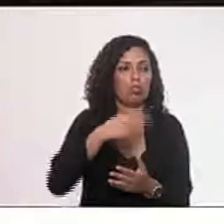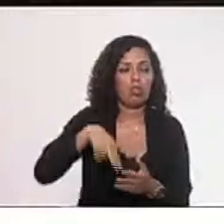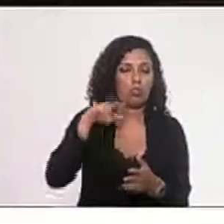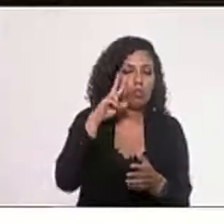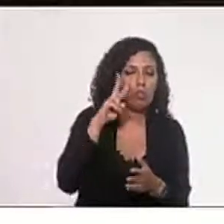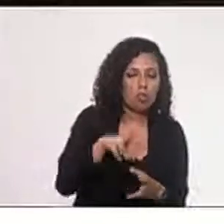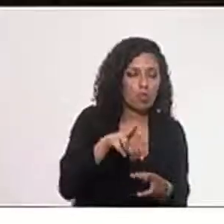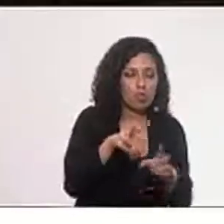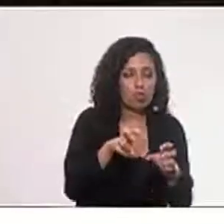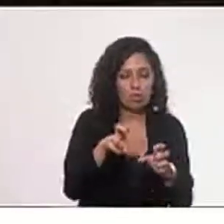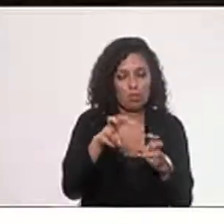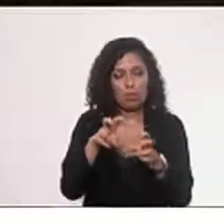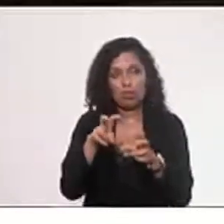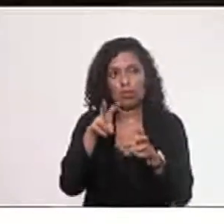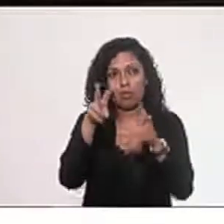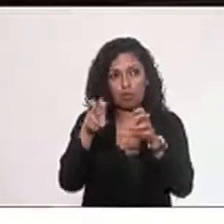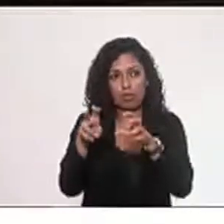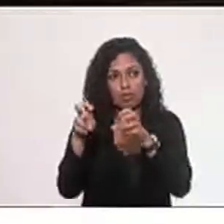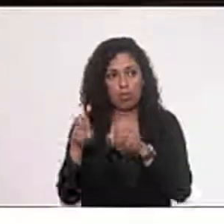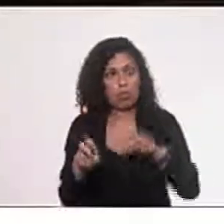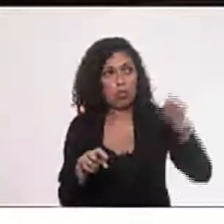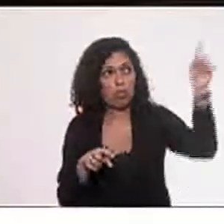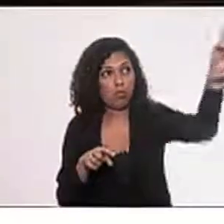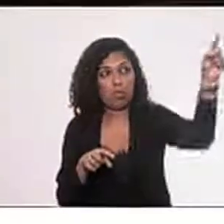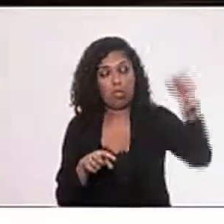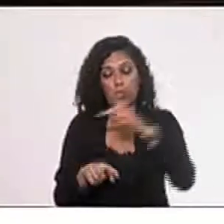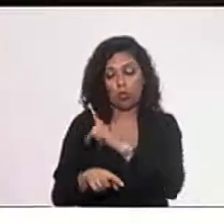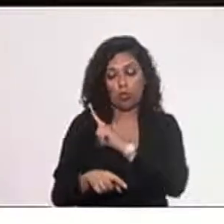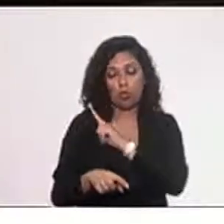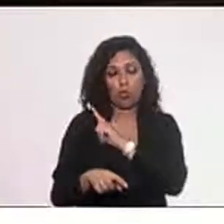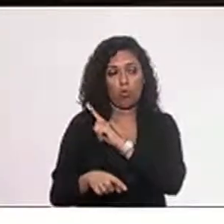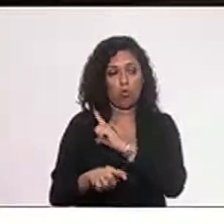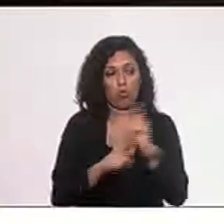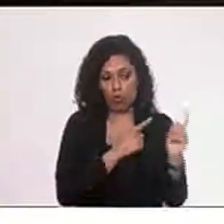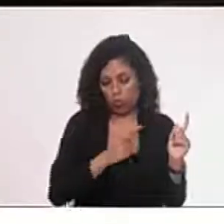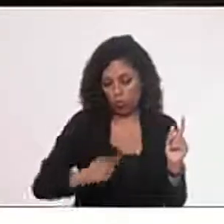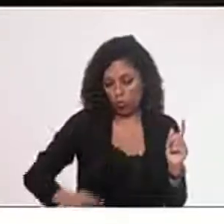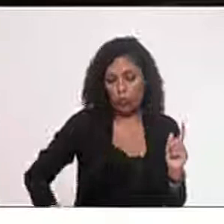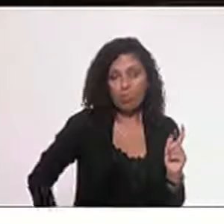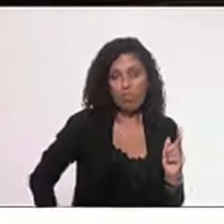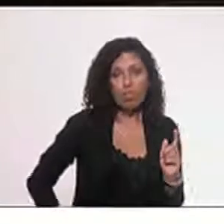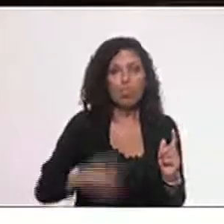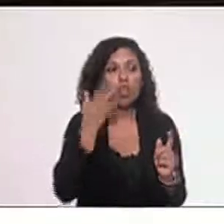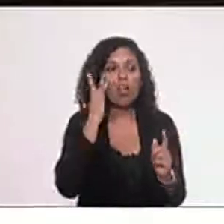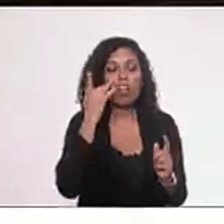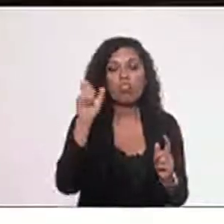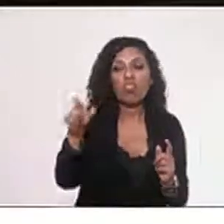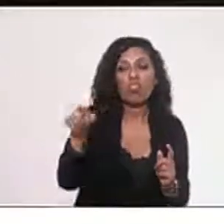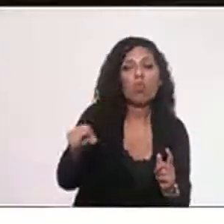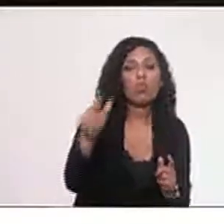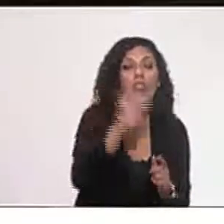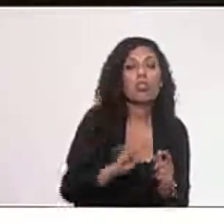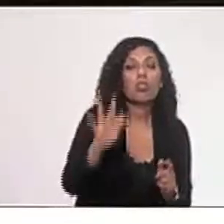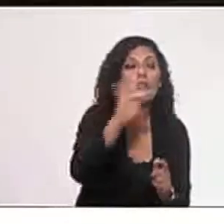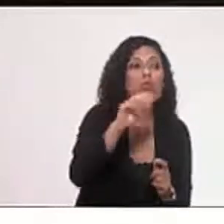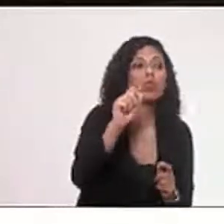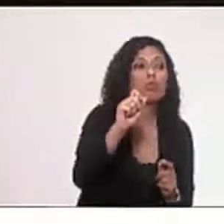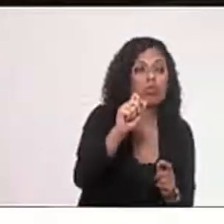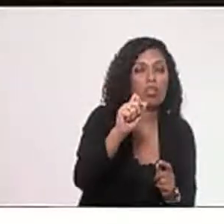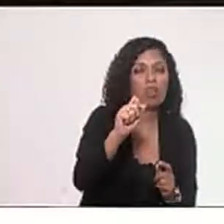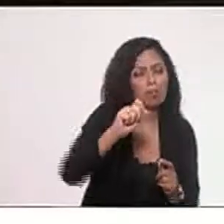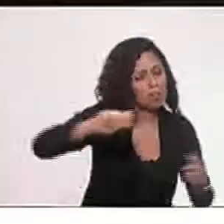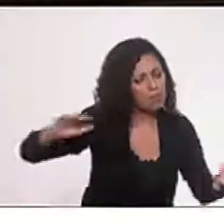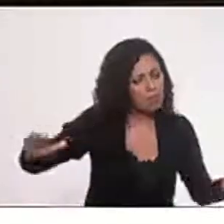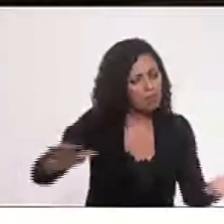identificadas pelo governo federal o obscurantismo gel centristas como instituições a serem dizimados